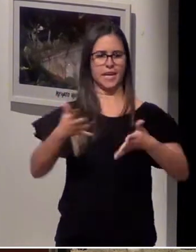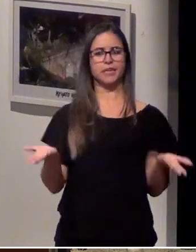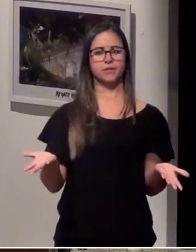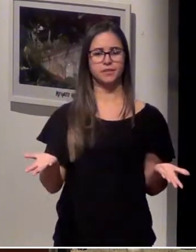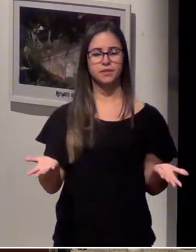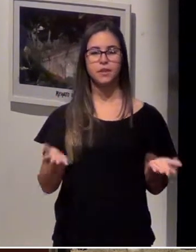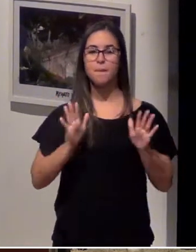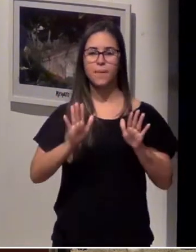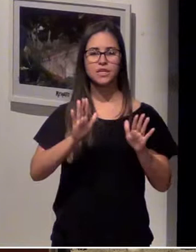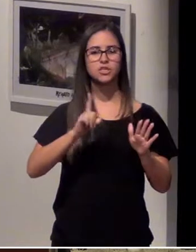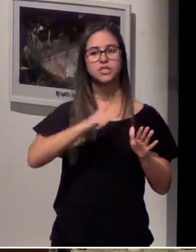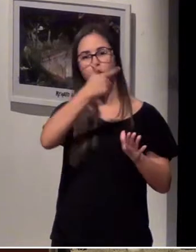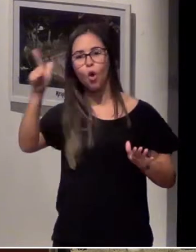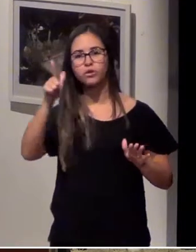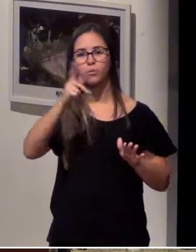Libras. Mas aí vem